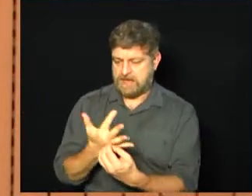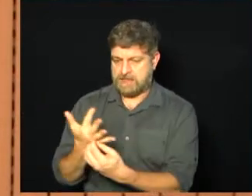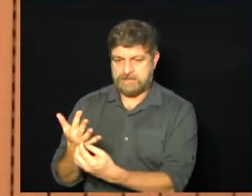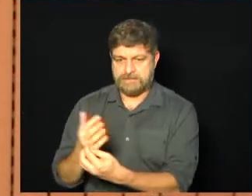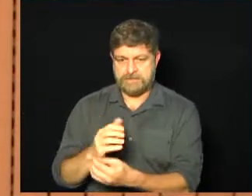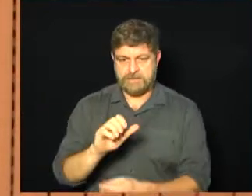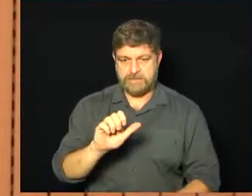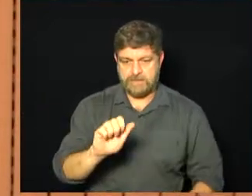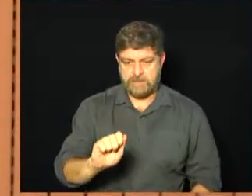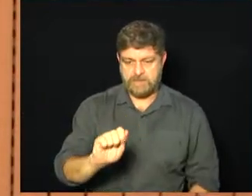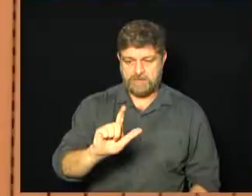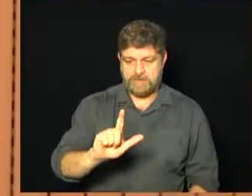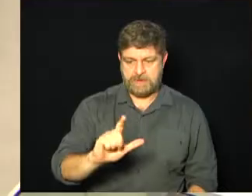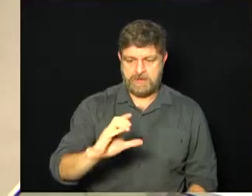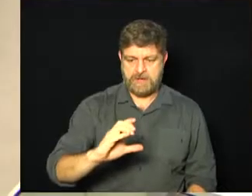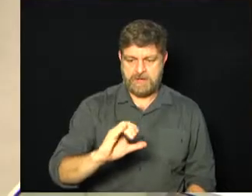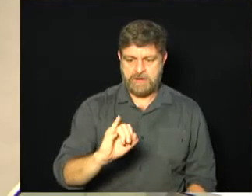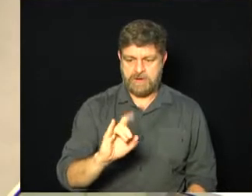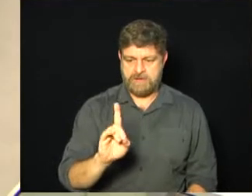Alcides Ladislau Acosta.